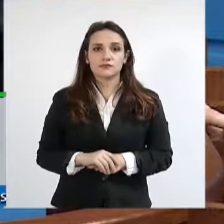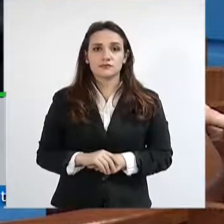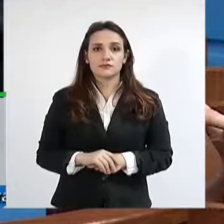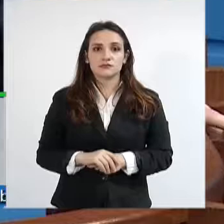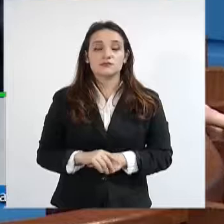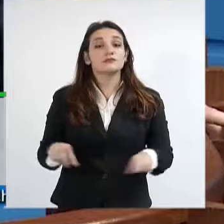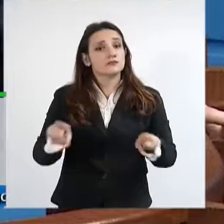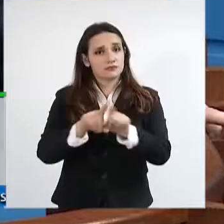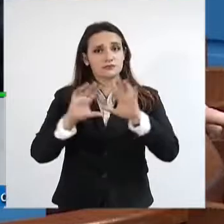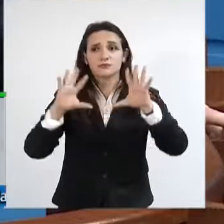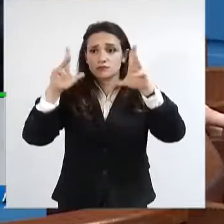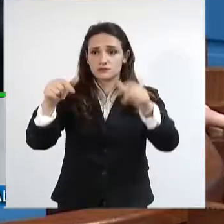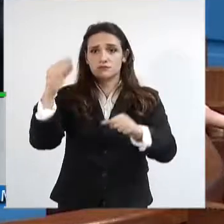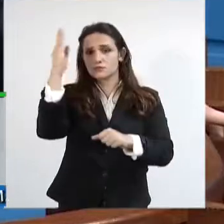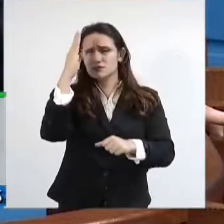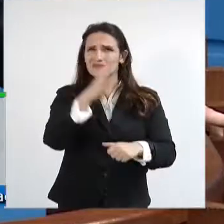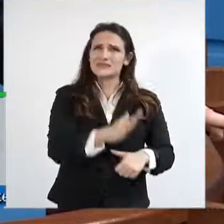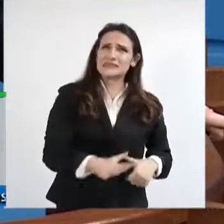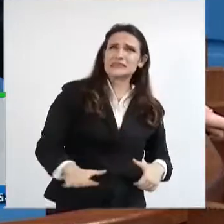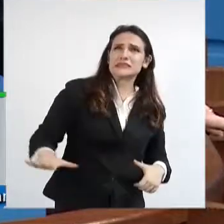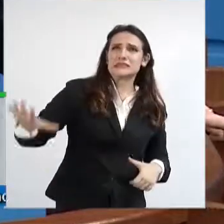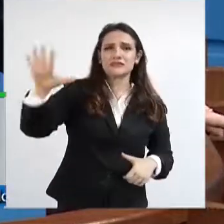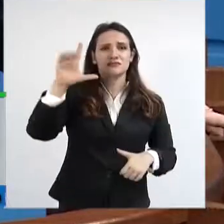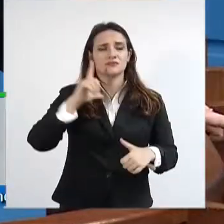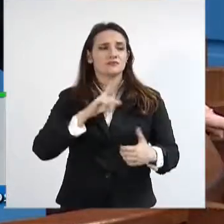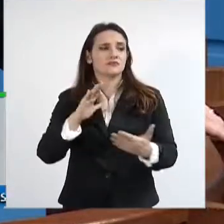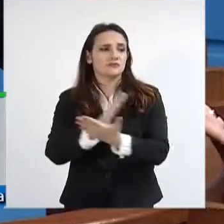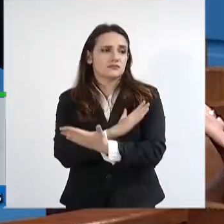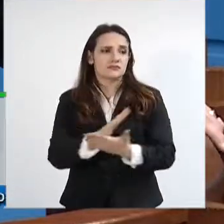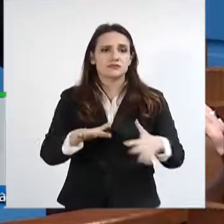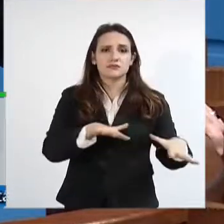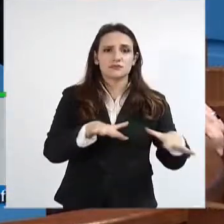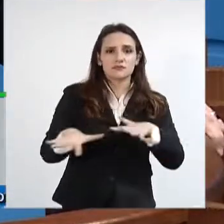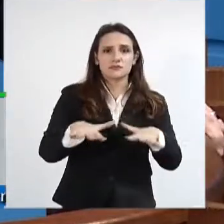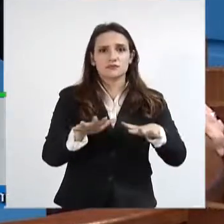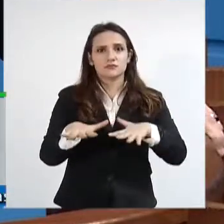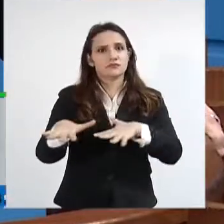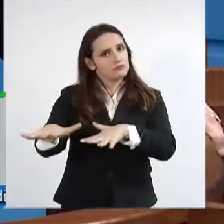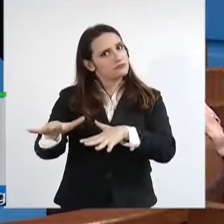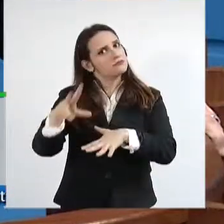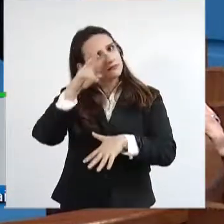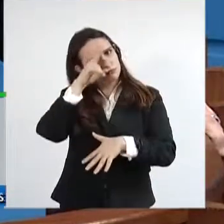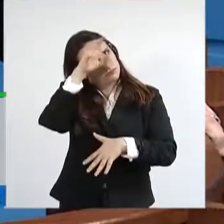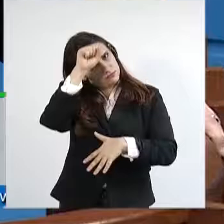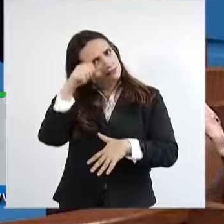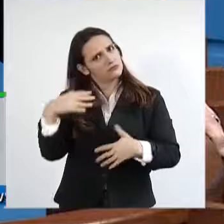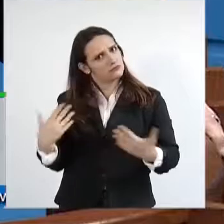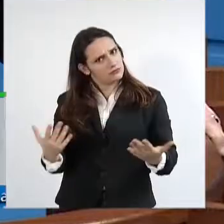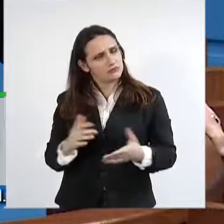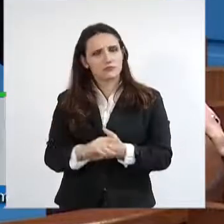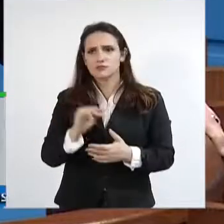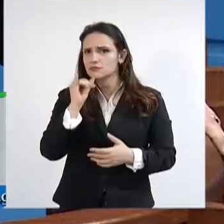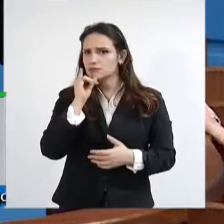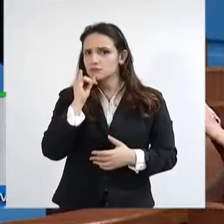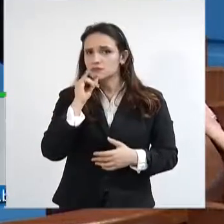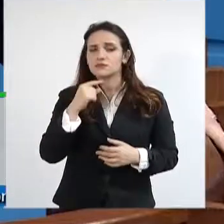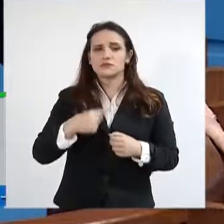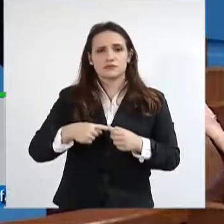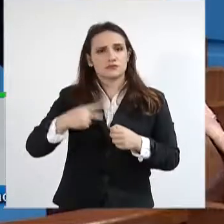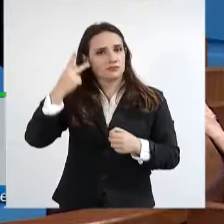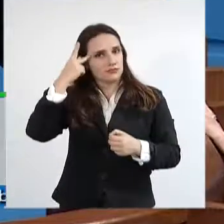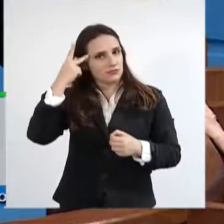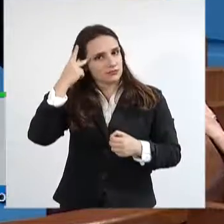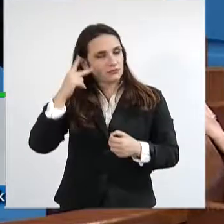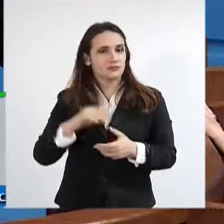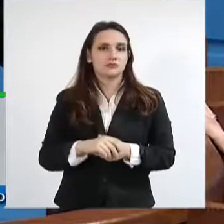E em todo o Brasil, algumas manifestações ganharam corpo, como em São